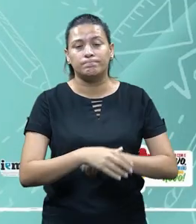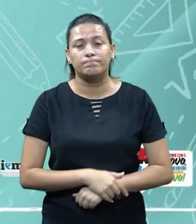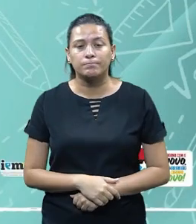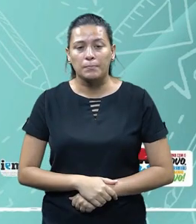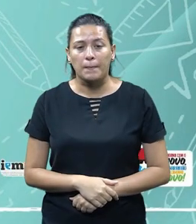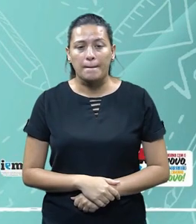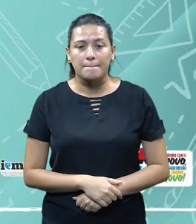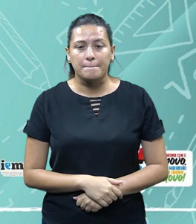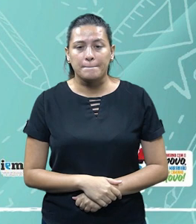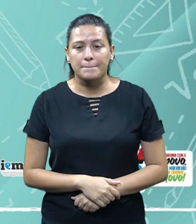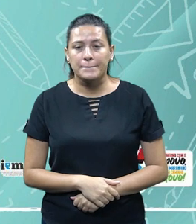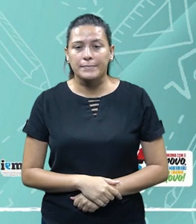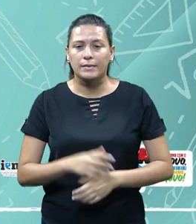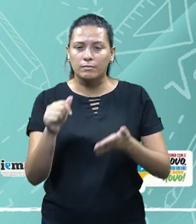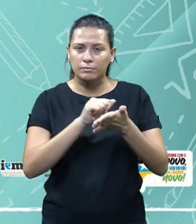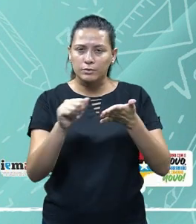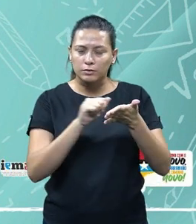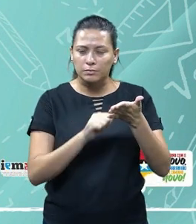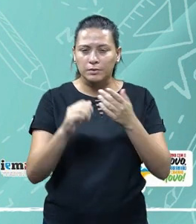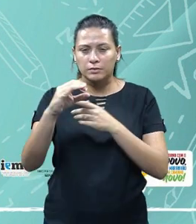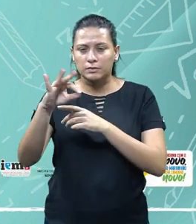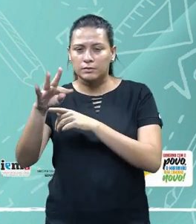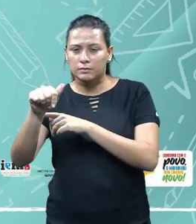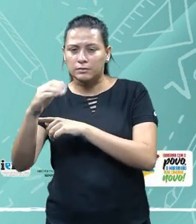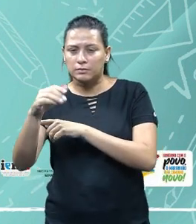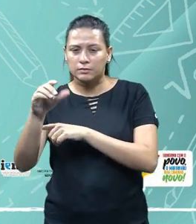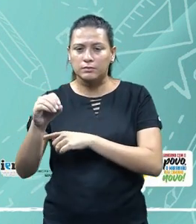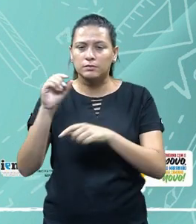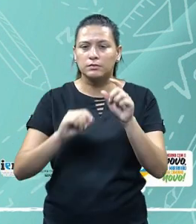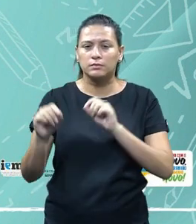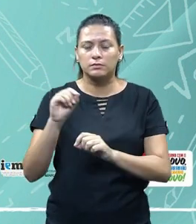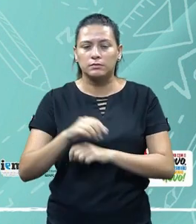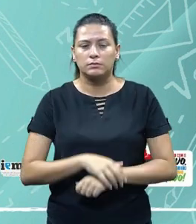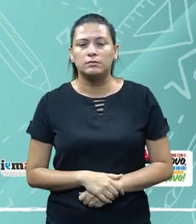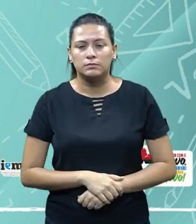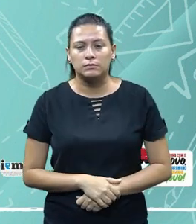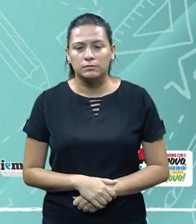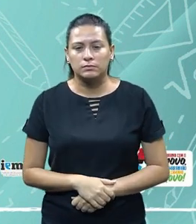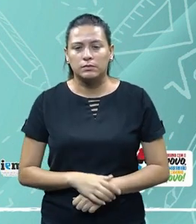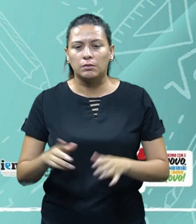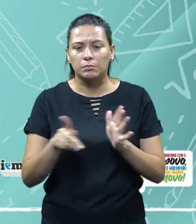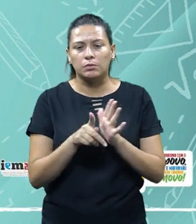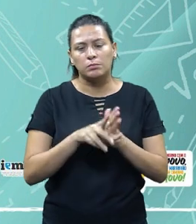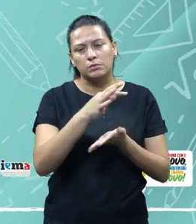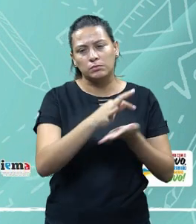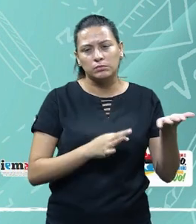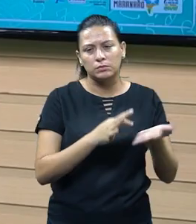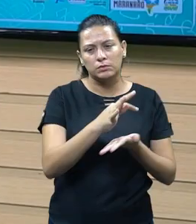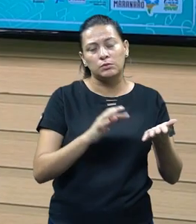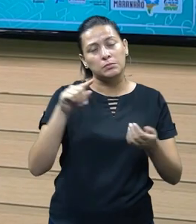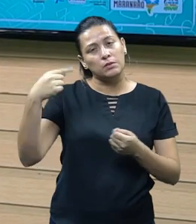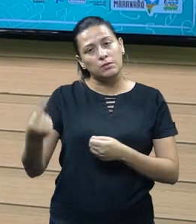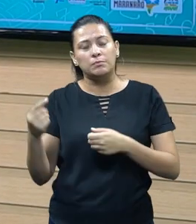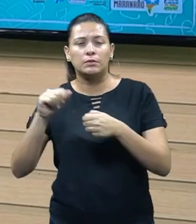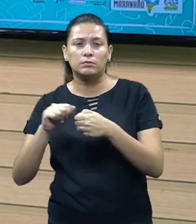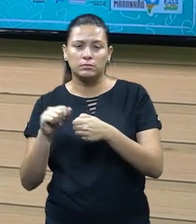dela fichamento de citação é uma transcrição de partes do texto para posterior reprodução